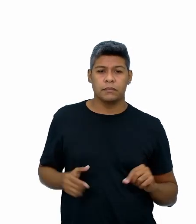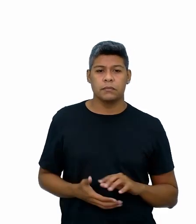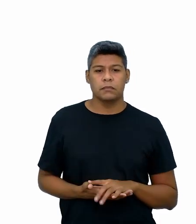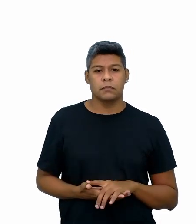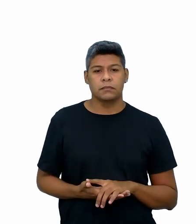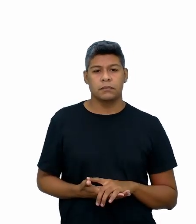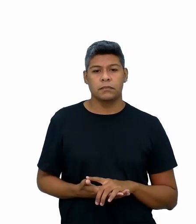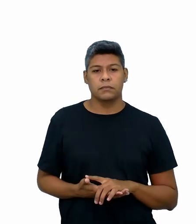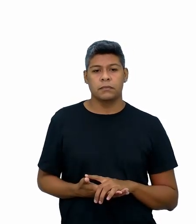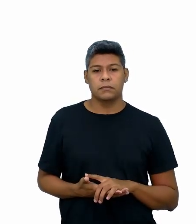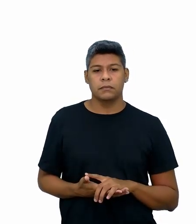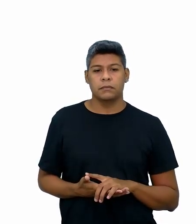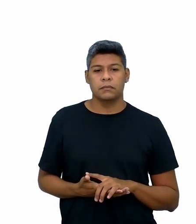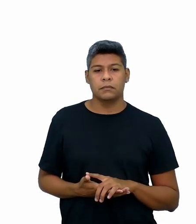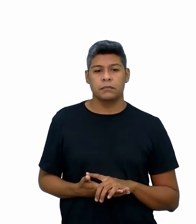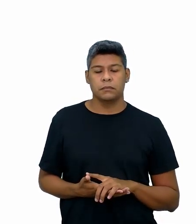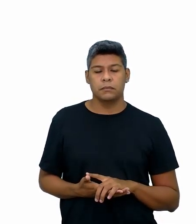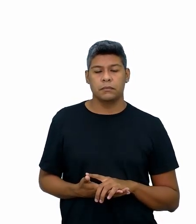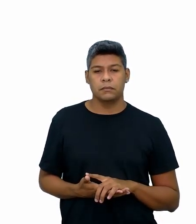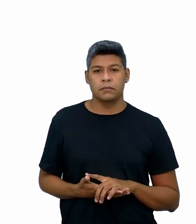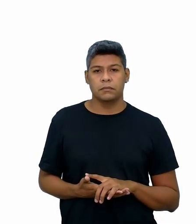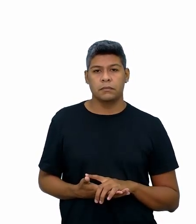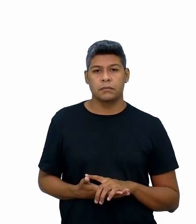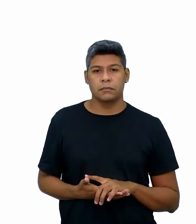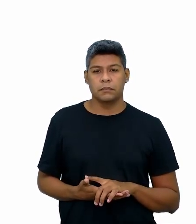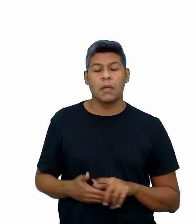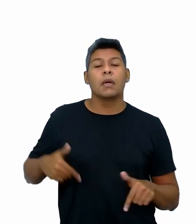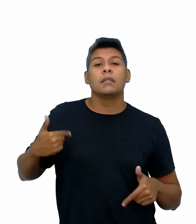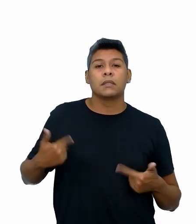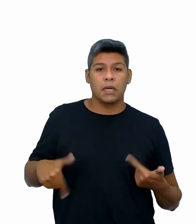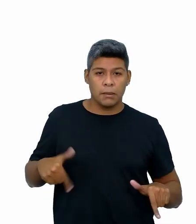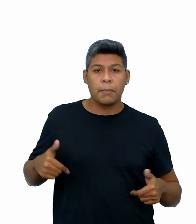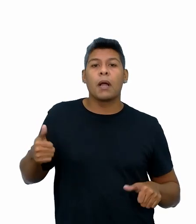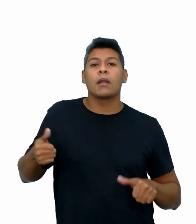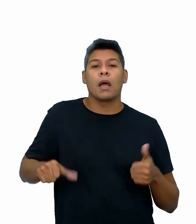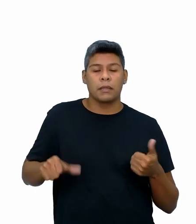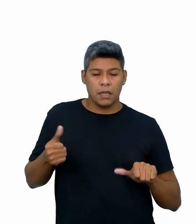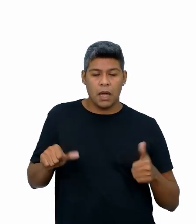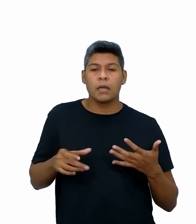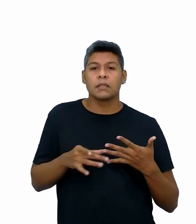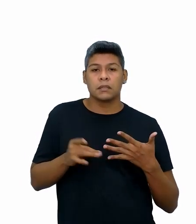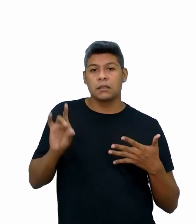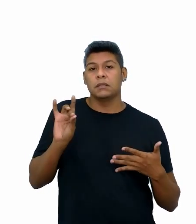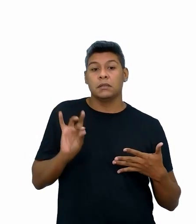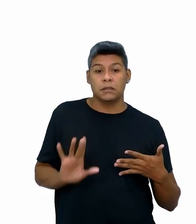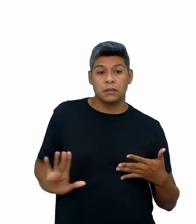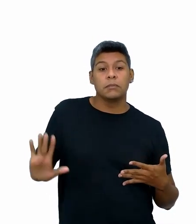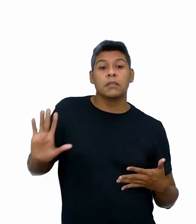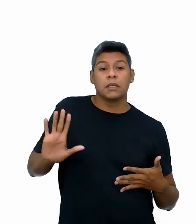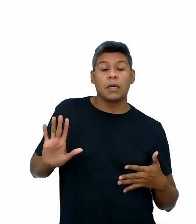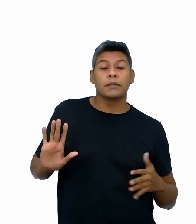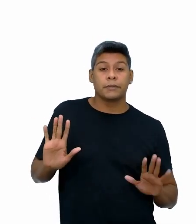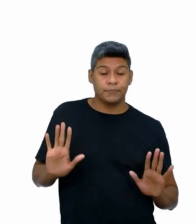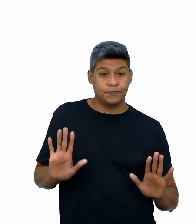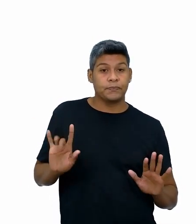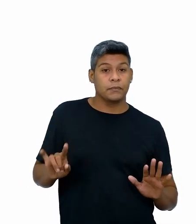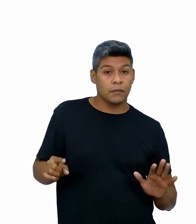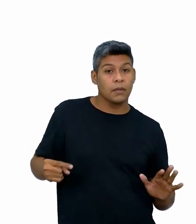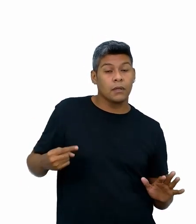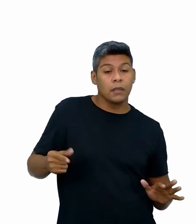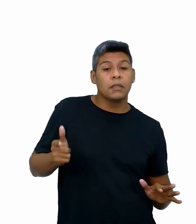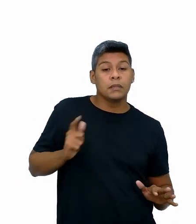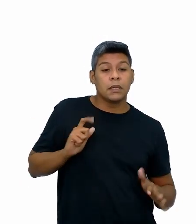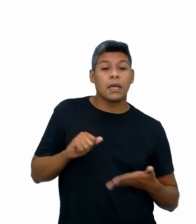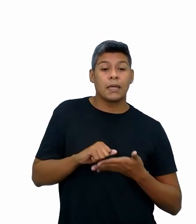nessa visão do trabalho com a análise linguística e semiótica, certo? Ainda na sequência, a gente tem